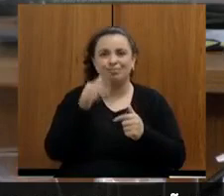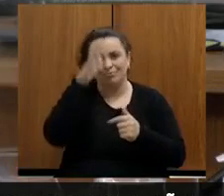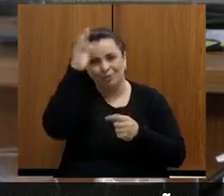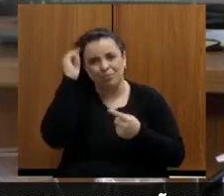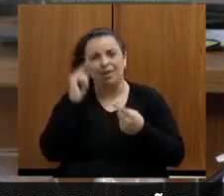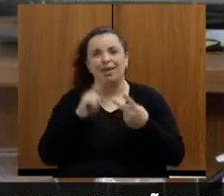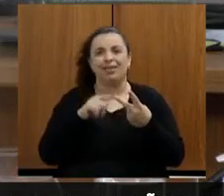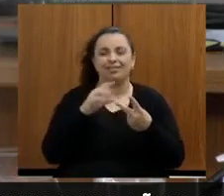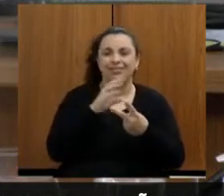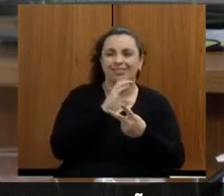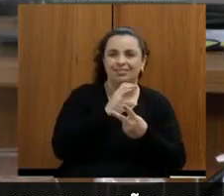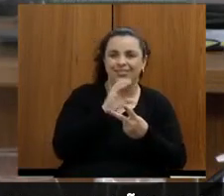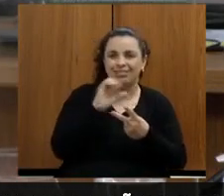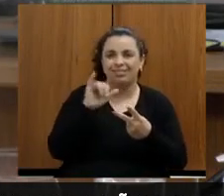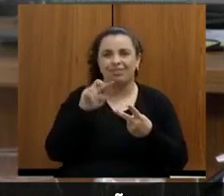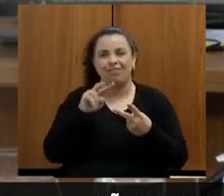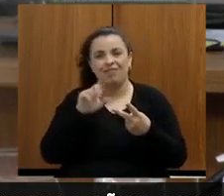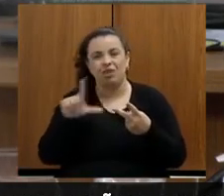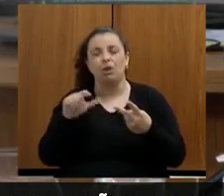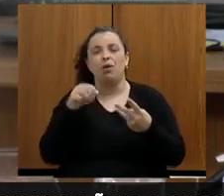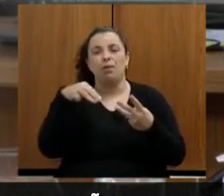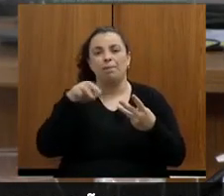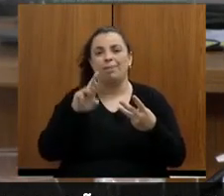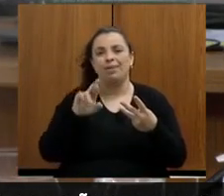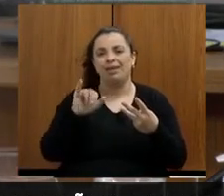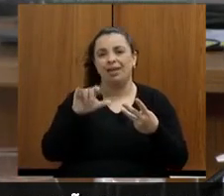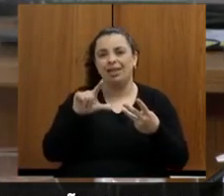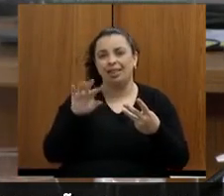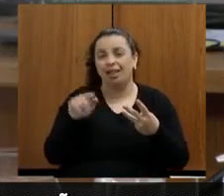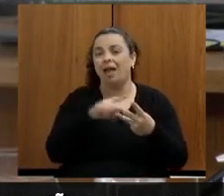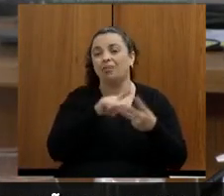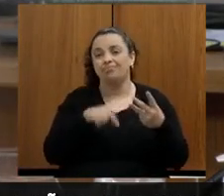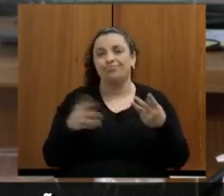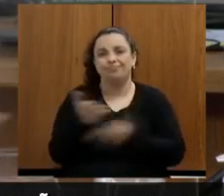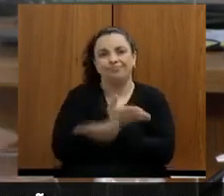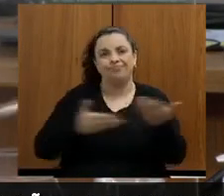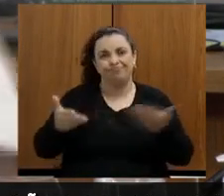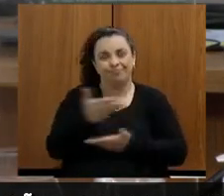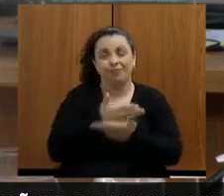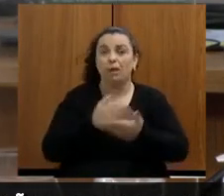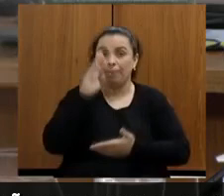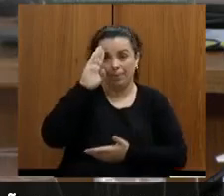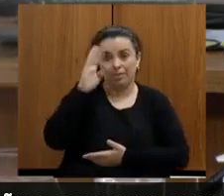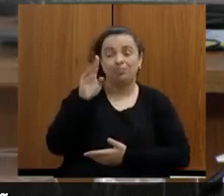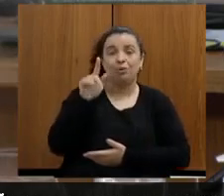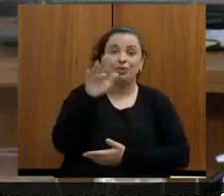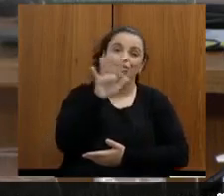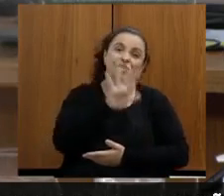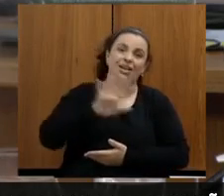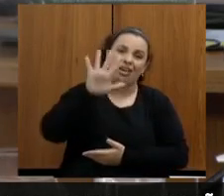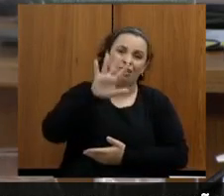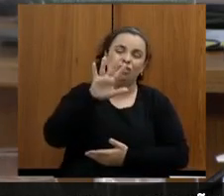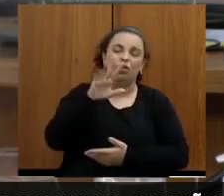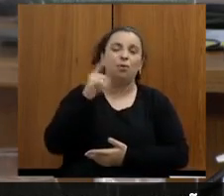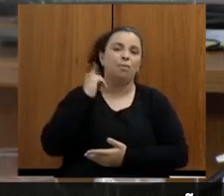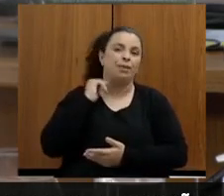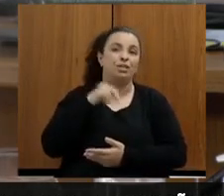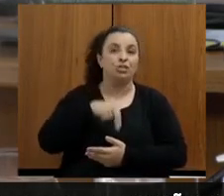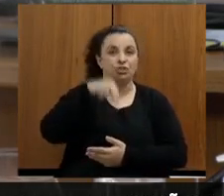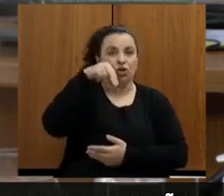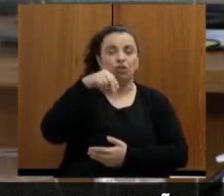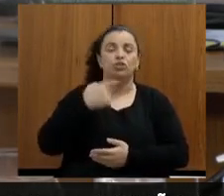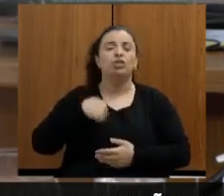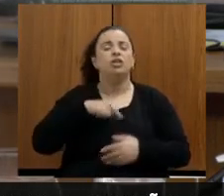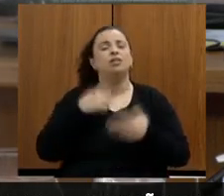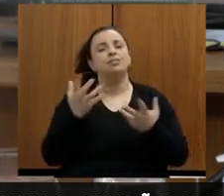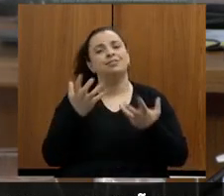principalmente para a nossa região do norte de Minas e nós queremos né